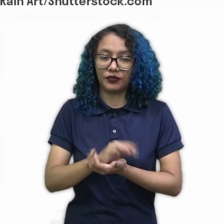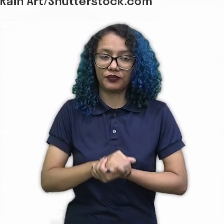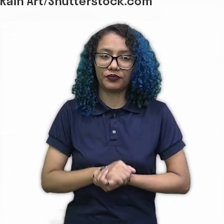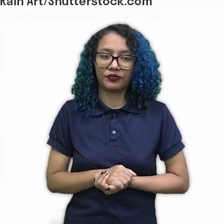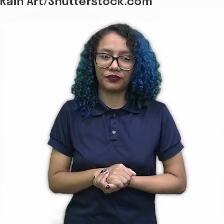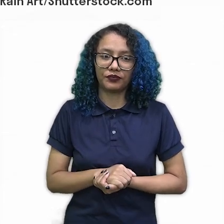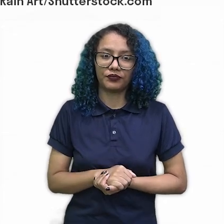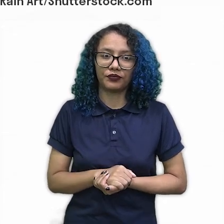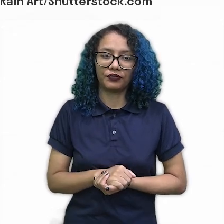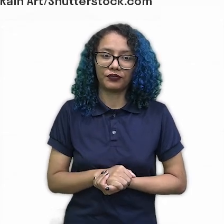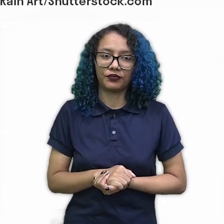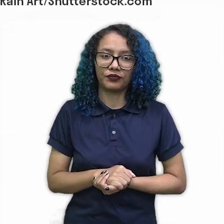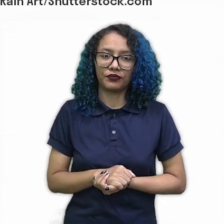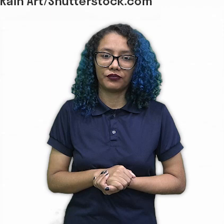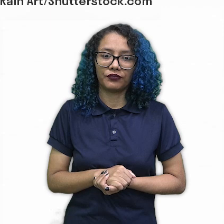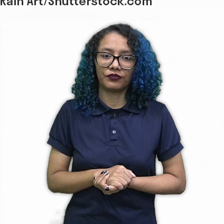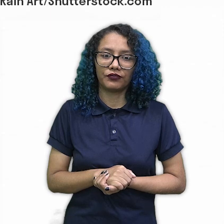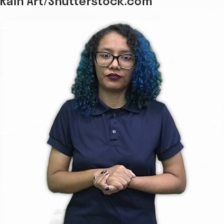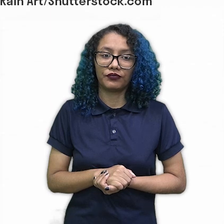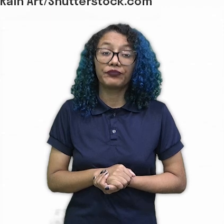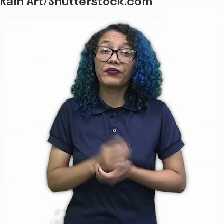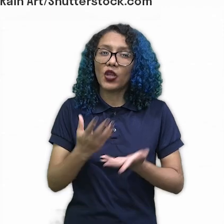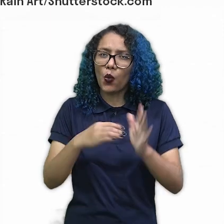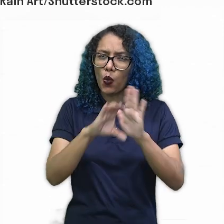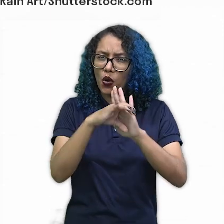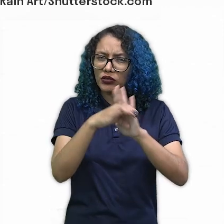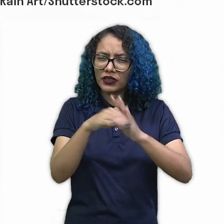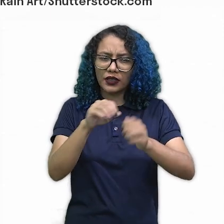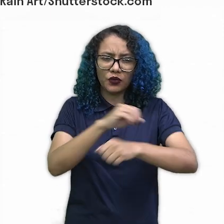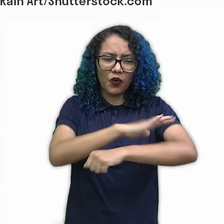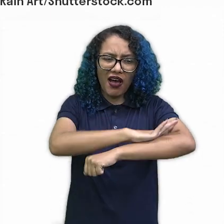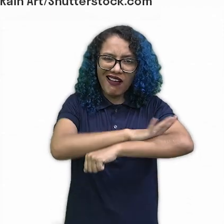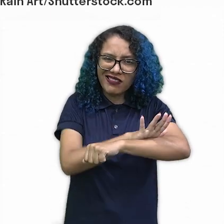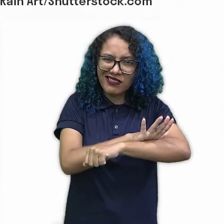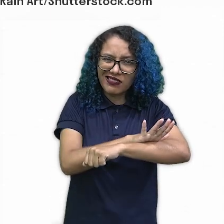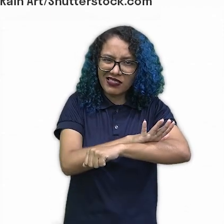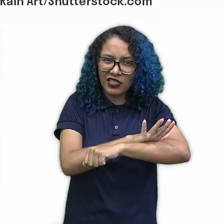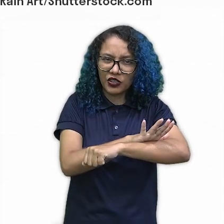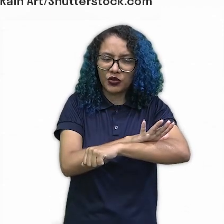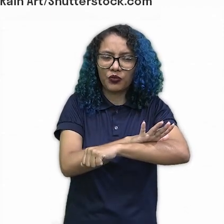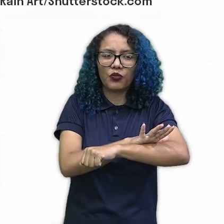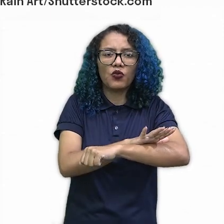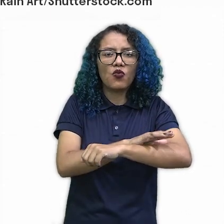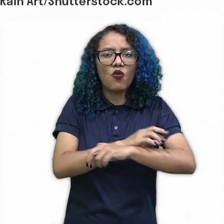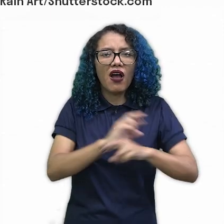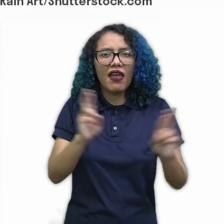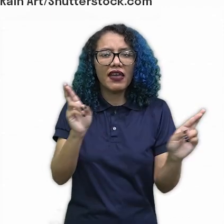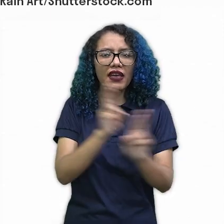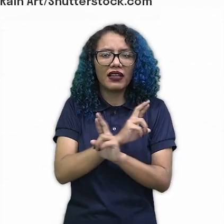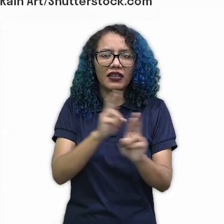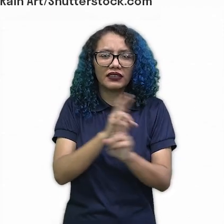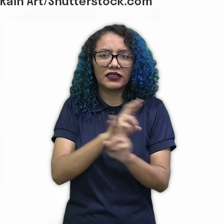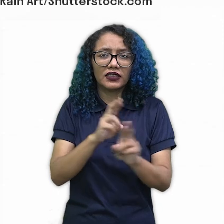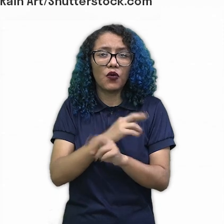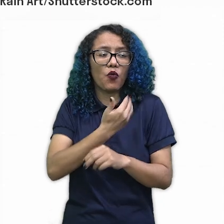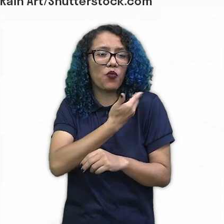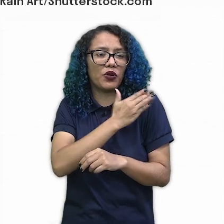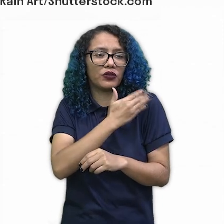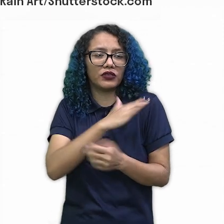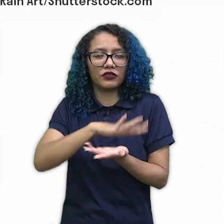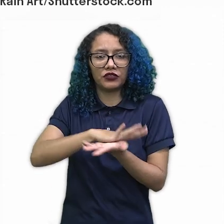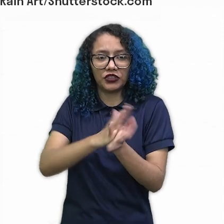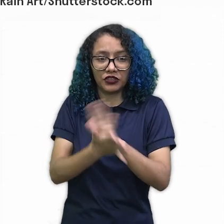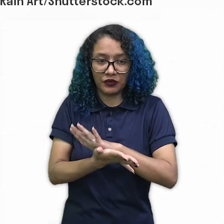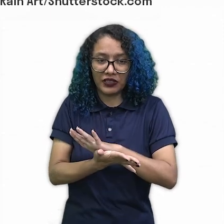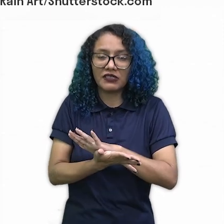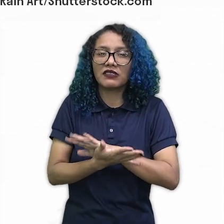racismo, esse conceito, né, o que é o racismo, ele está ligado diretamente com preconceito e